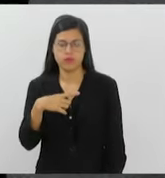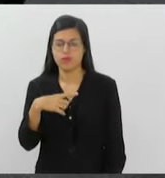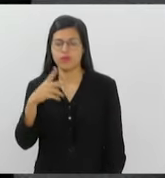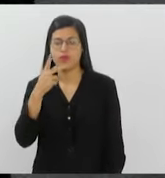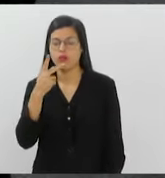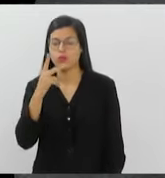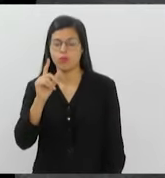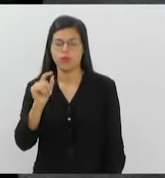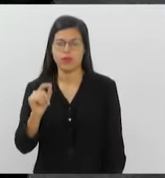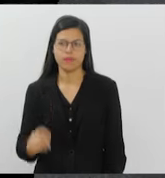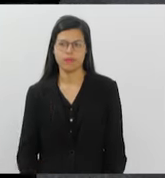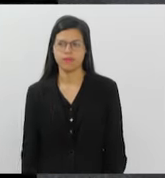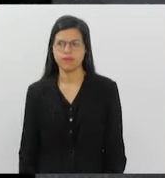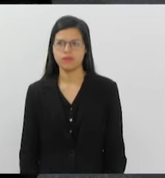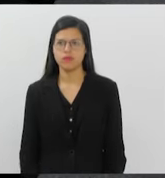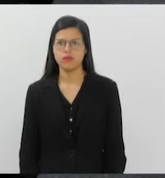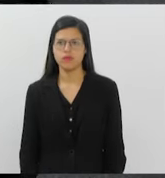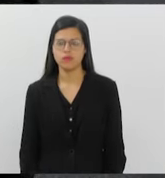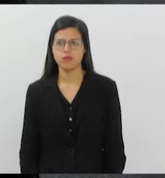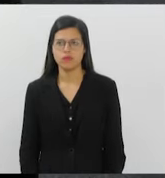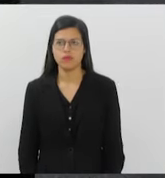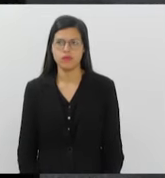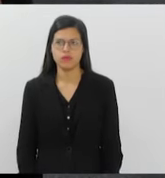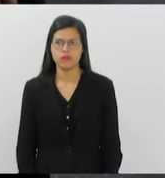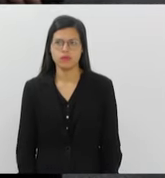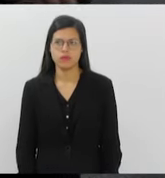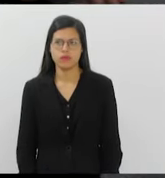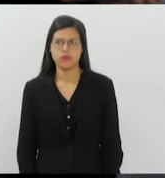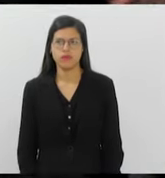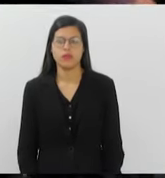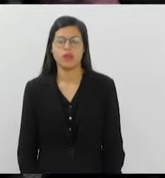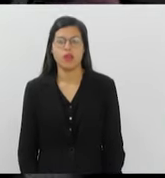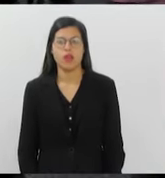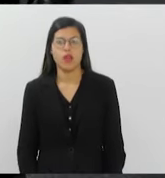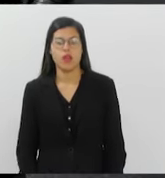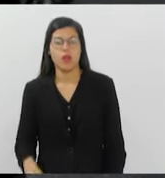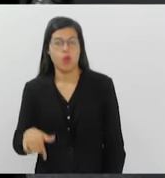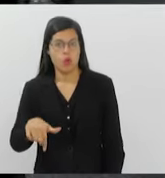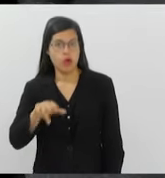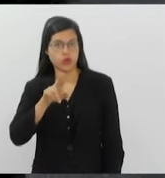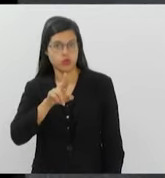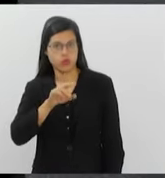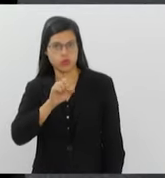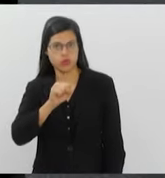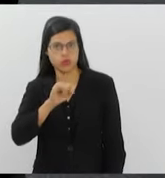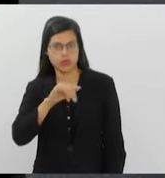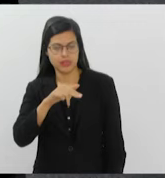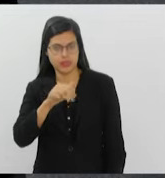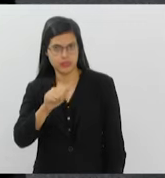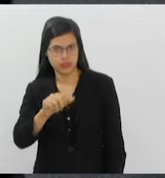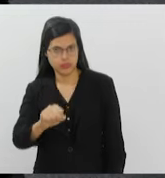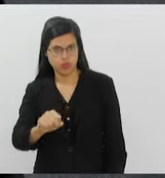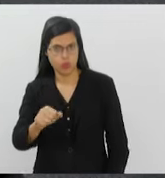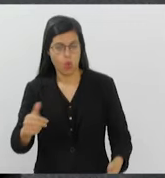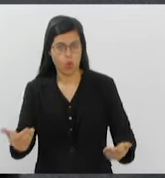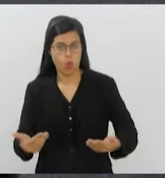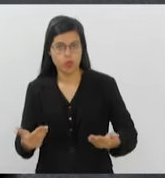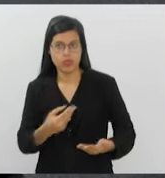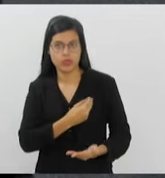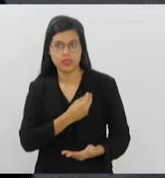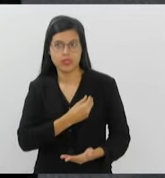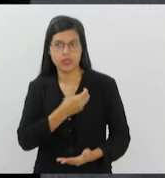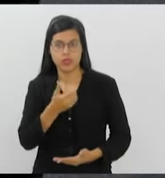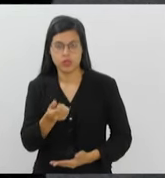diz o seguinte, que a potência instalada nas usinas hoje existentes é de